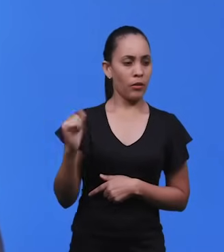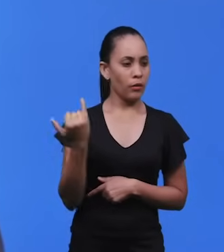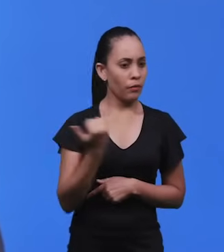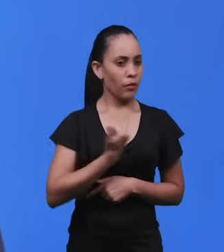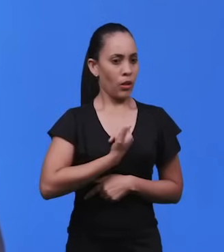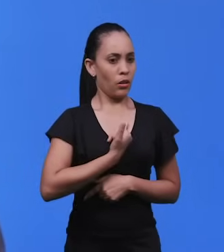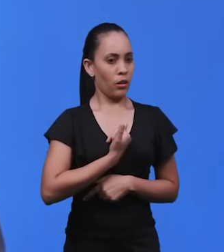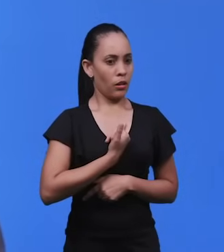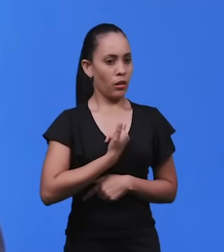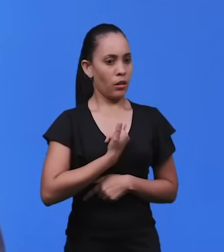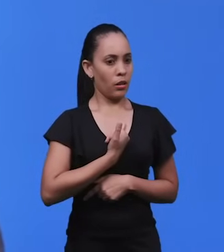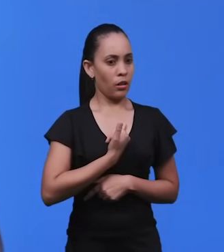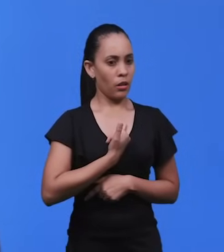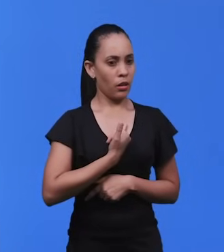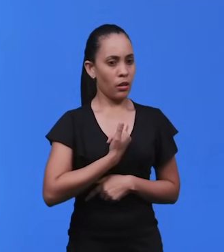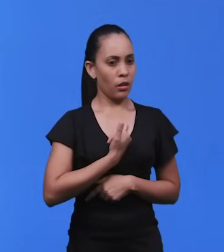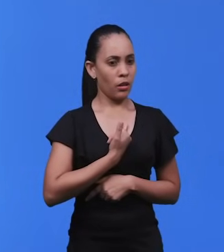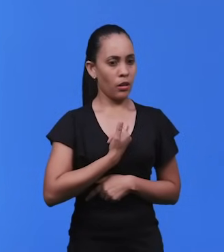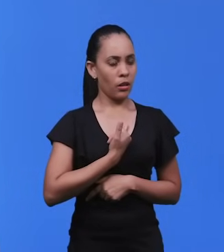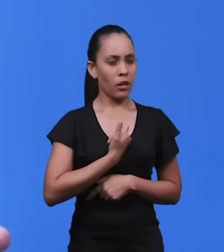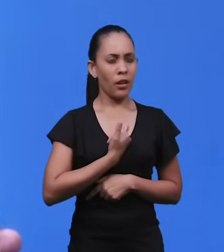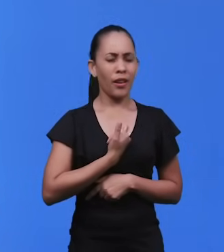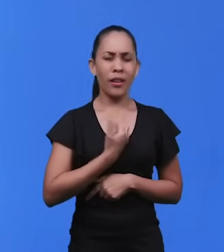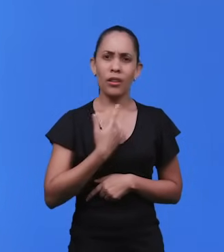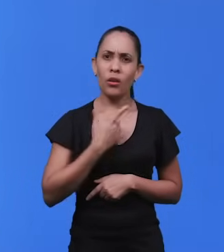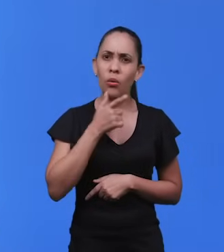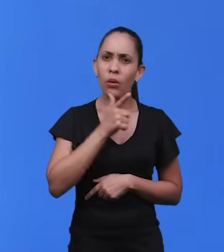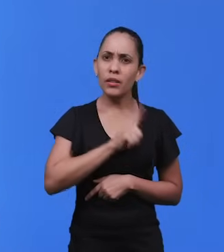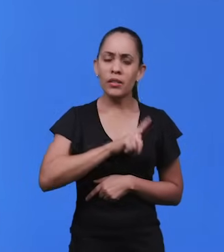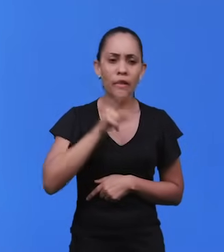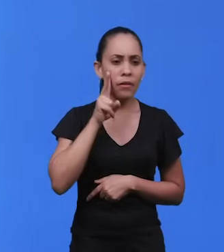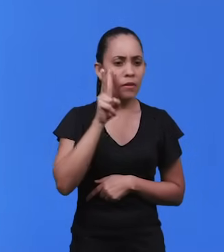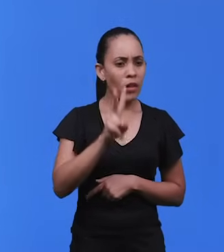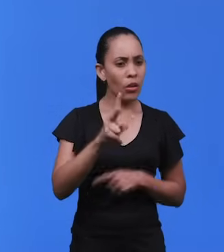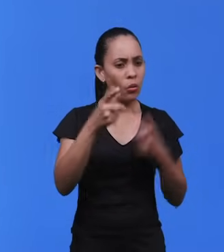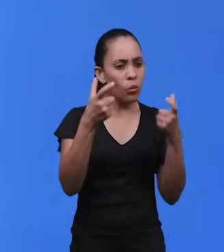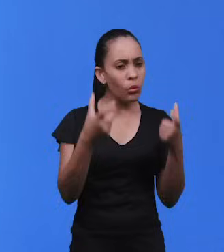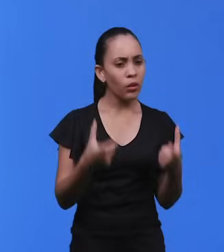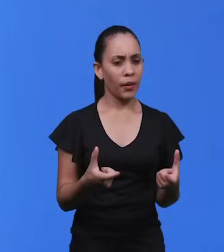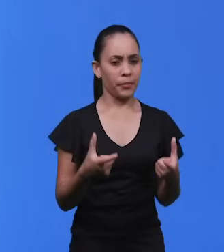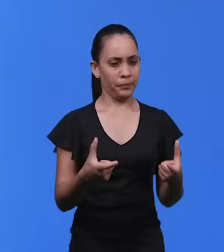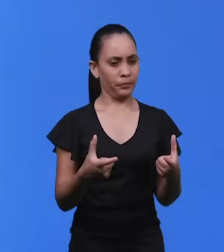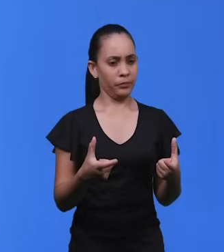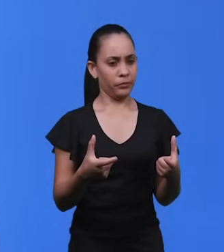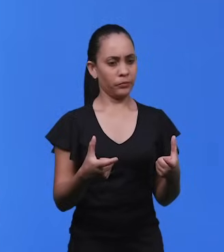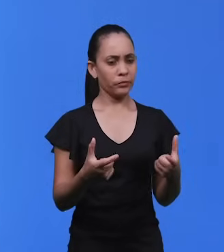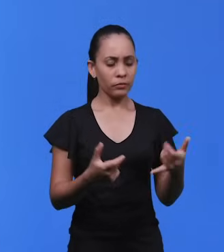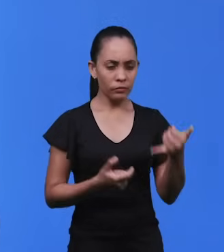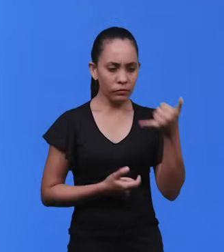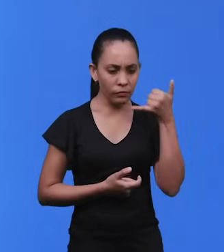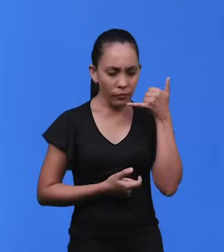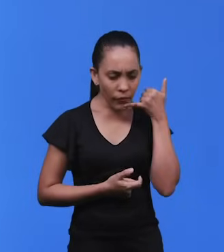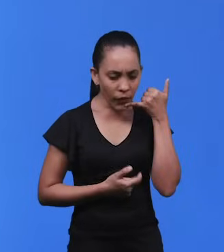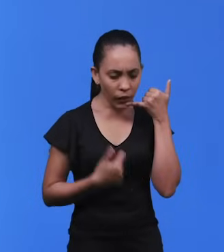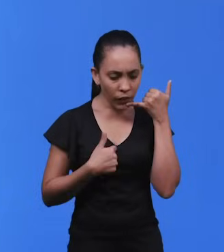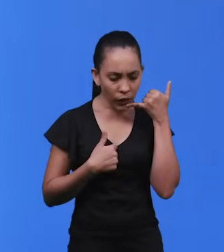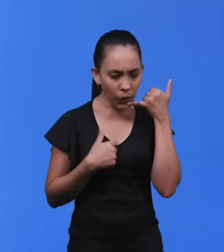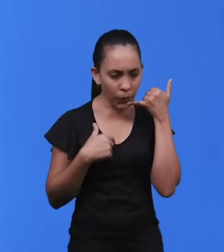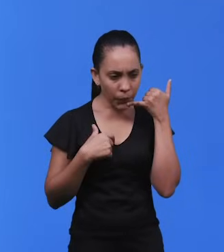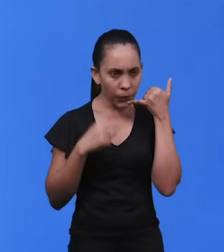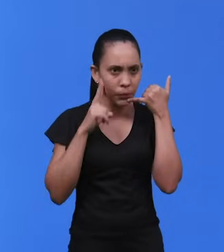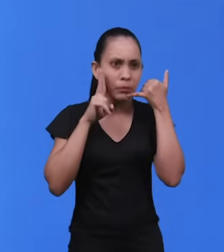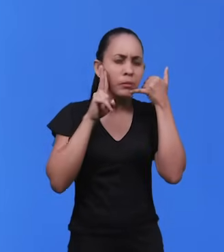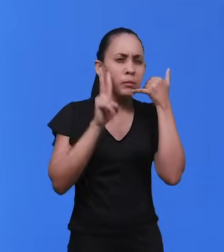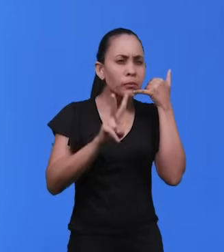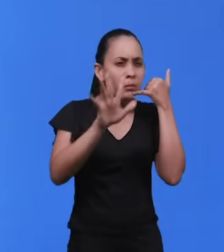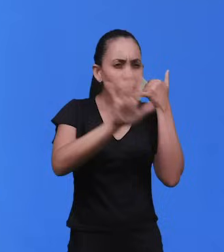falou isso, eu entrei no Google e consegui enxergar o local onde ele estava falando. E ele falando ao telefone, e eu no Google